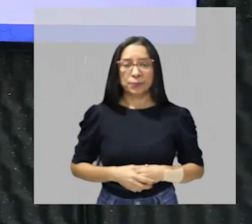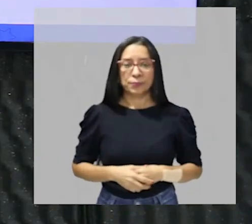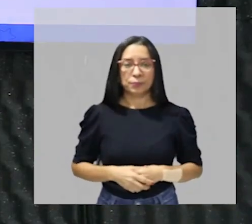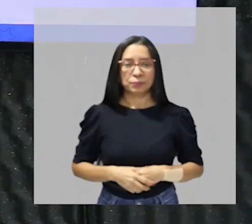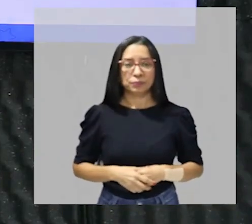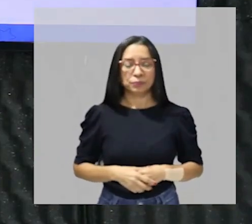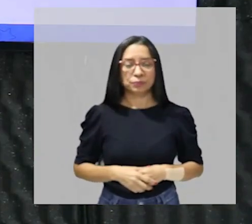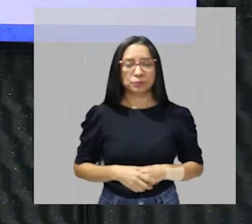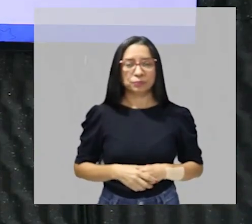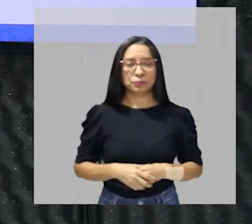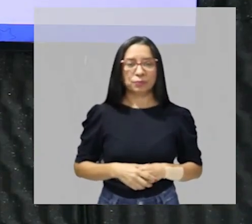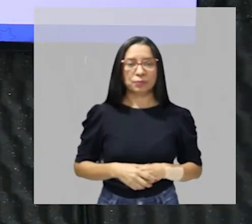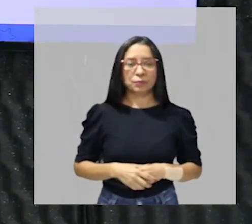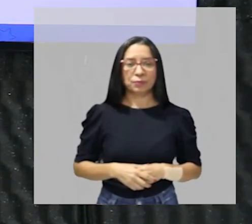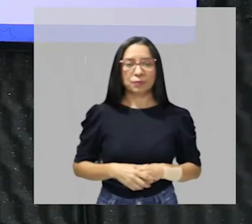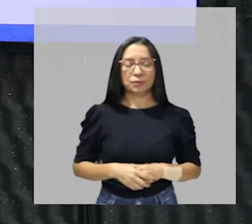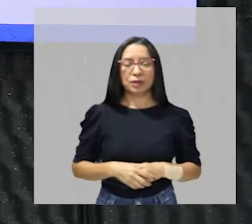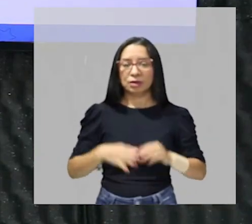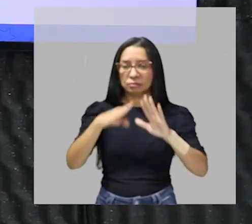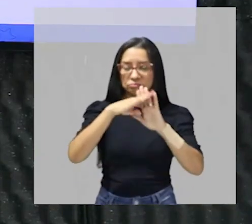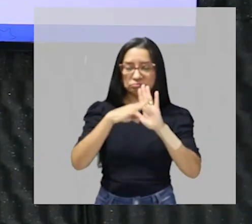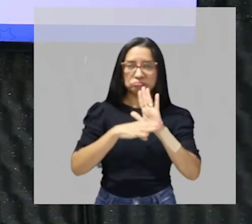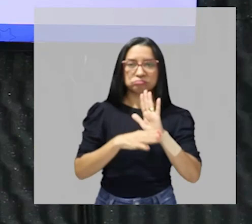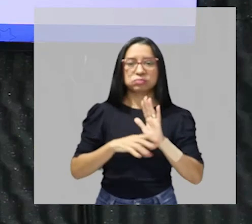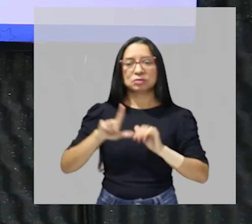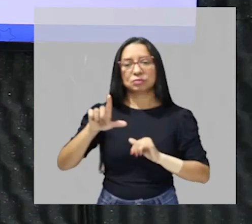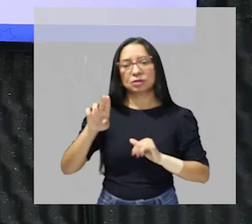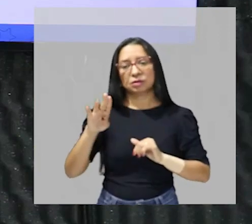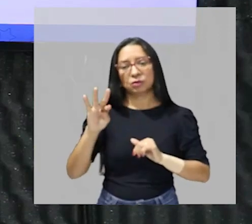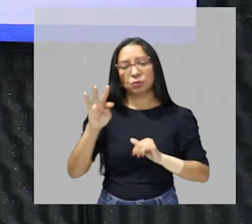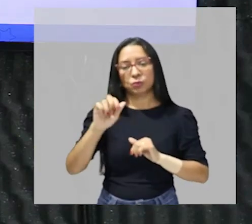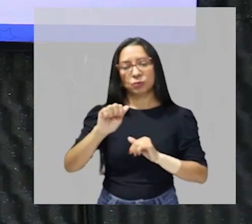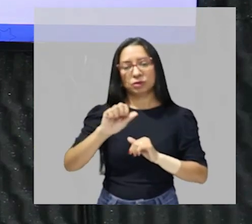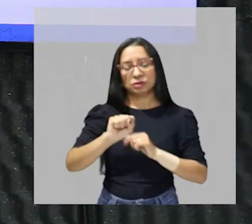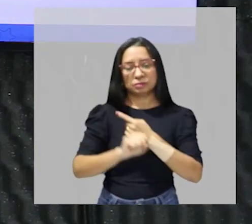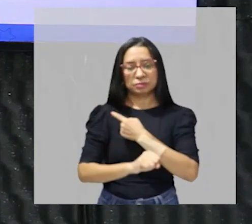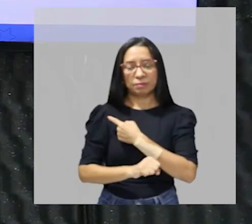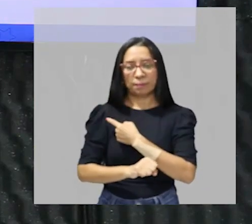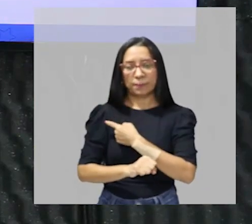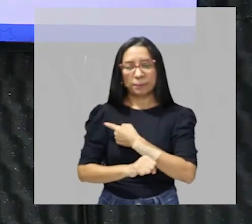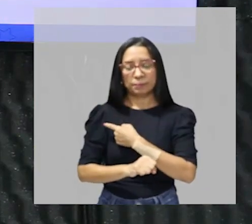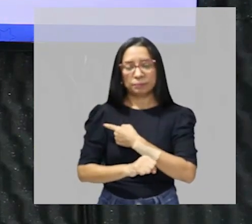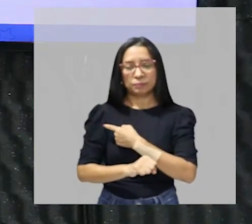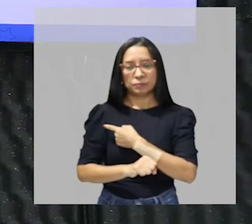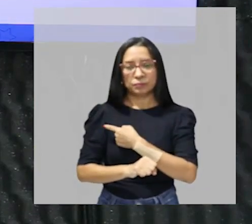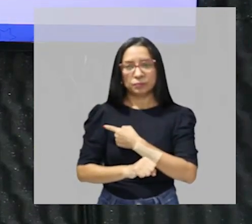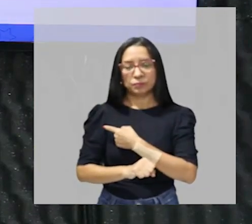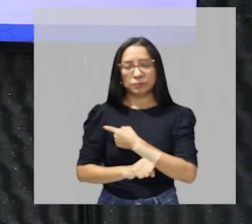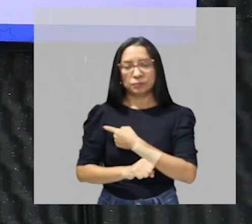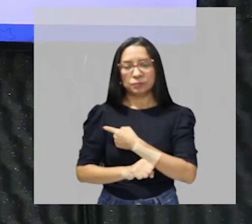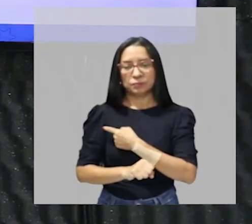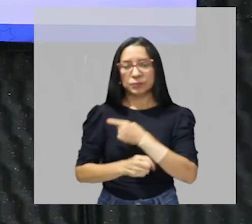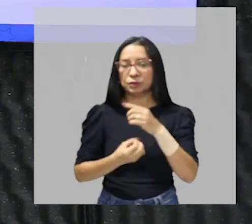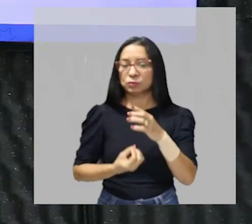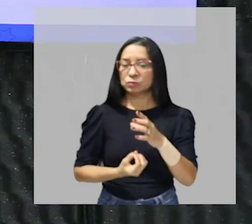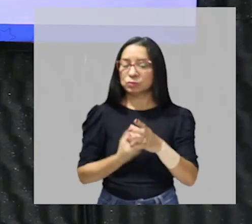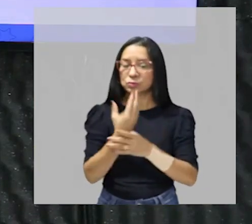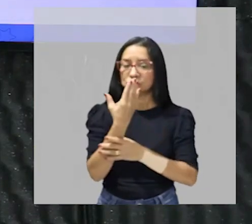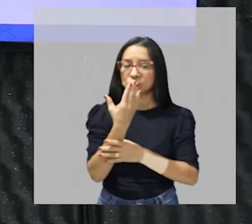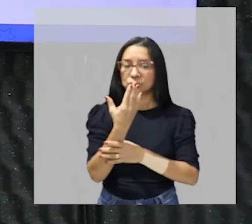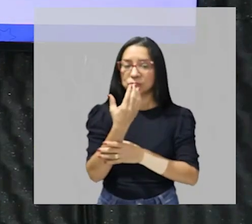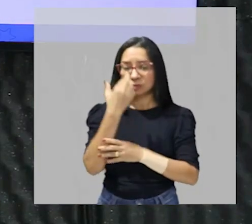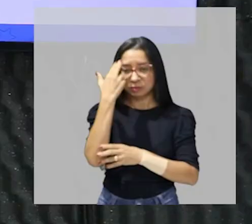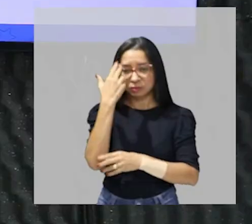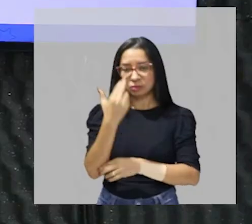aí existem alguns critérios de classificação da luta. As lutas, elas podem ser classificadas dessas três formas aqui, quanto ao surgimento histórico,